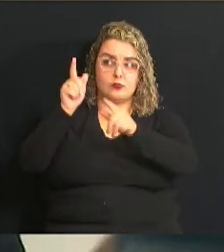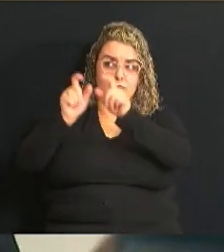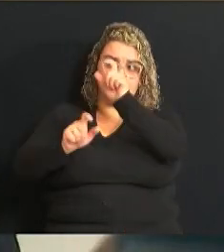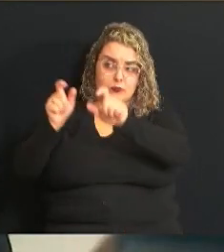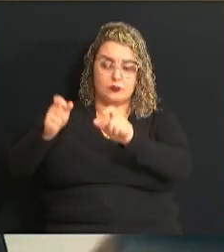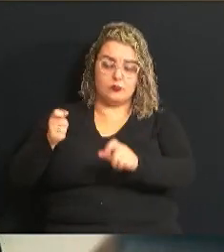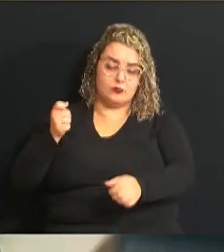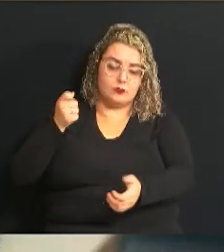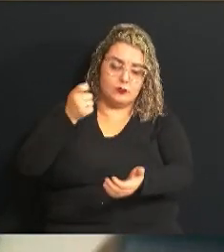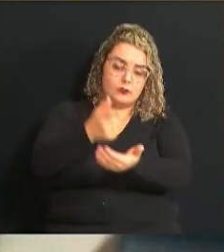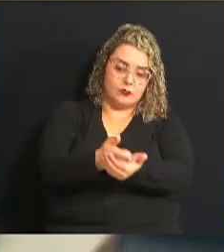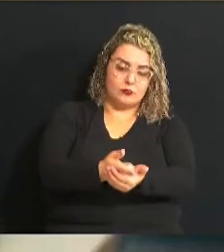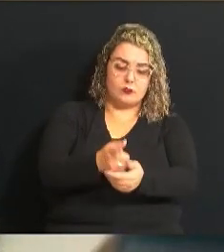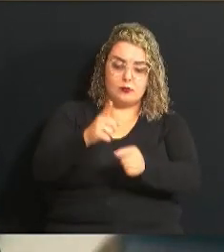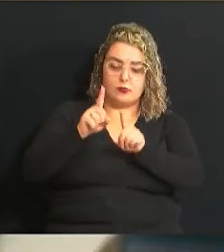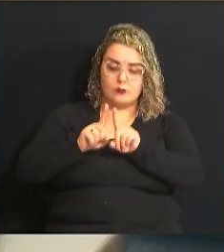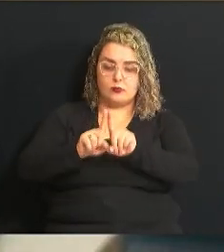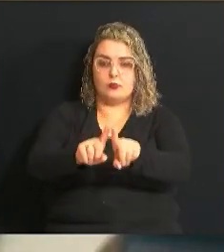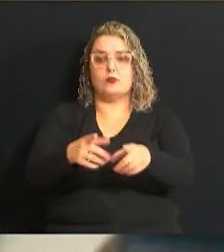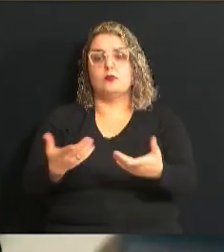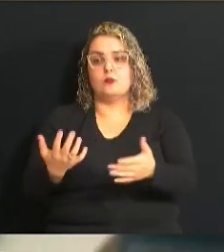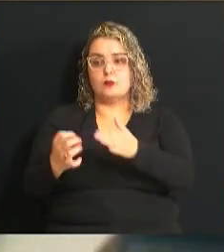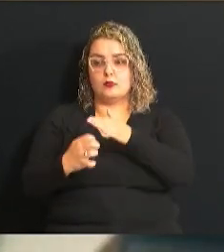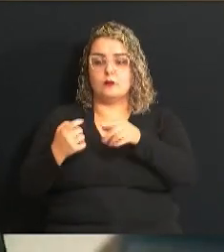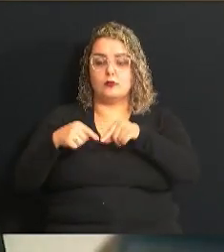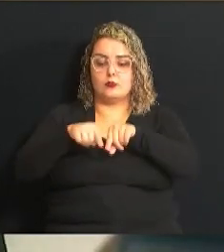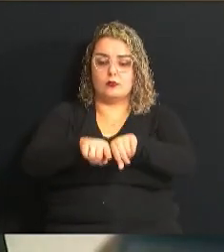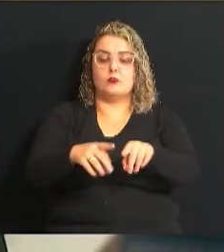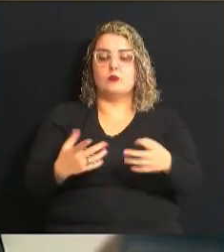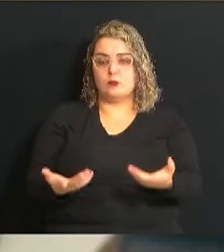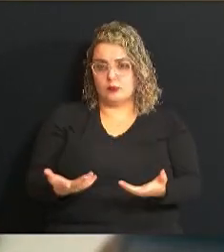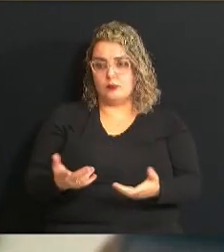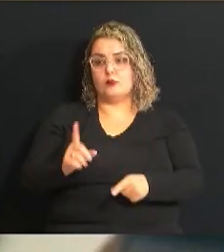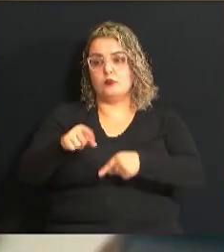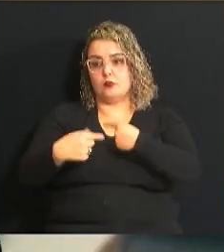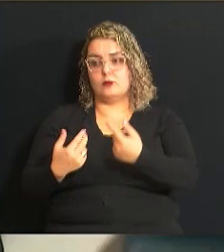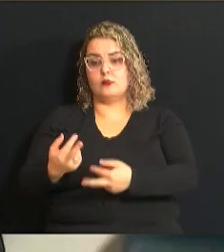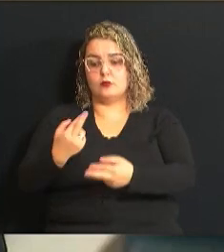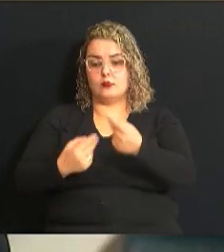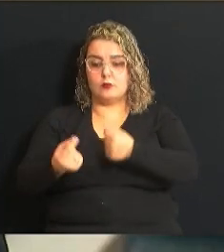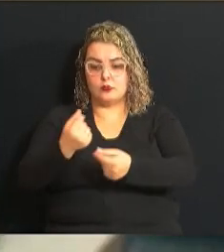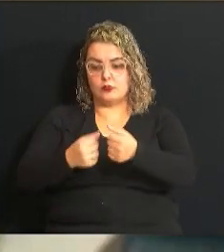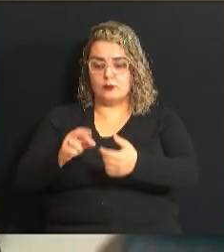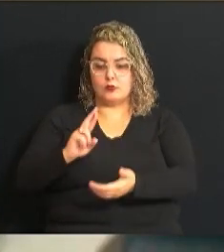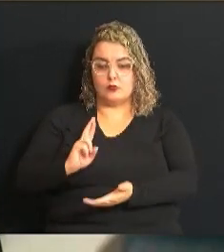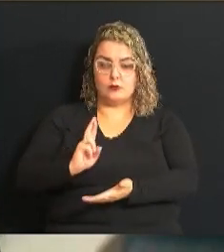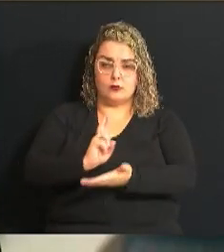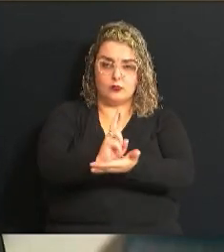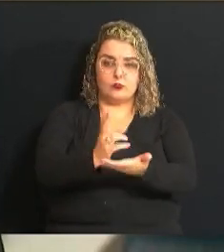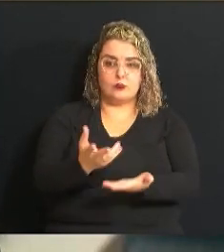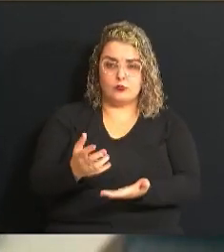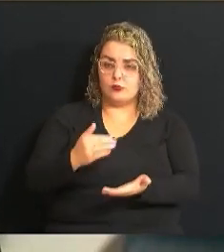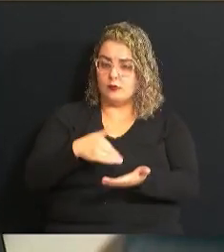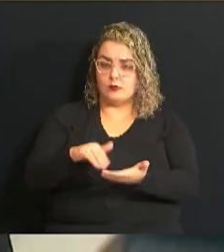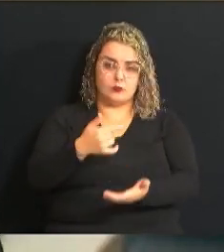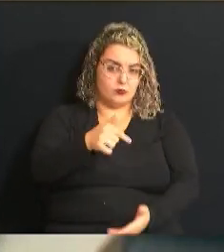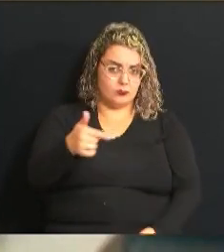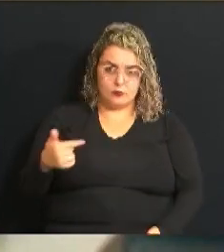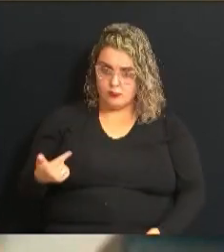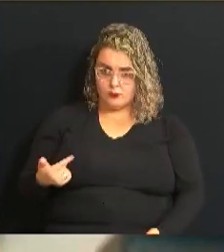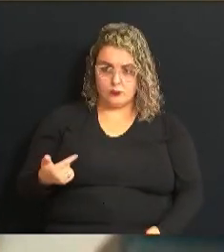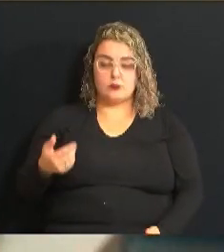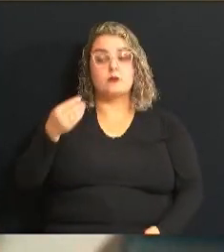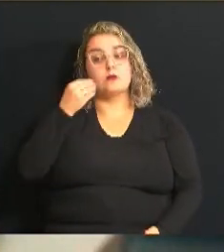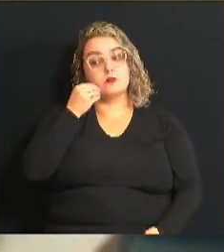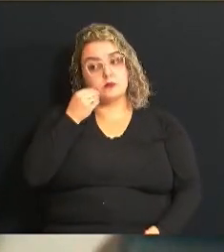de propaganda, enfim, outros recursos que hoje a Secretaria não dispõe, né? Então o sentido é de tentar